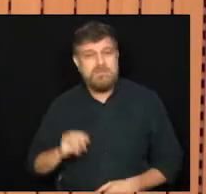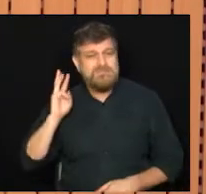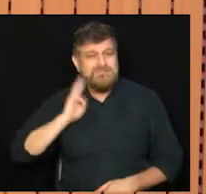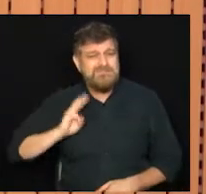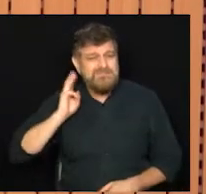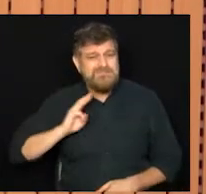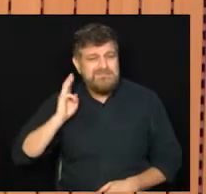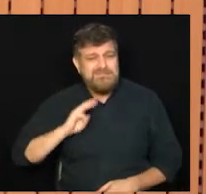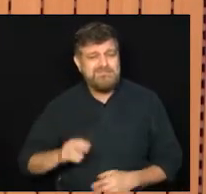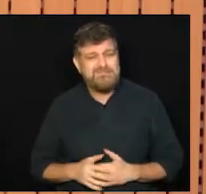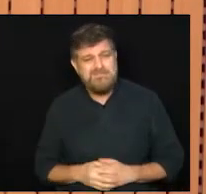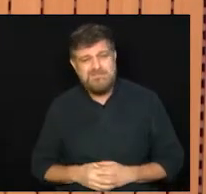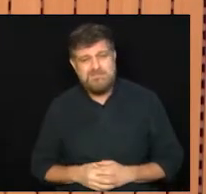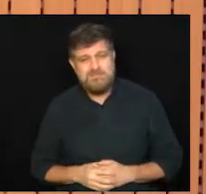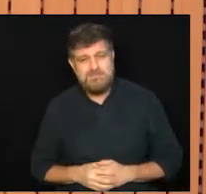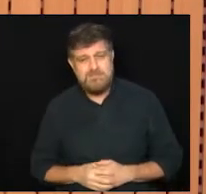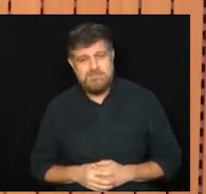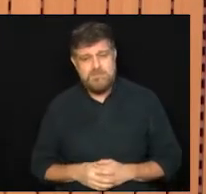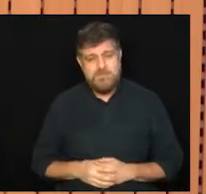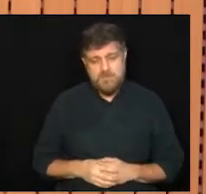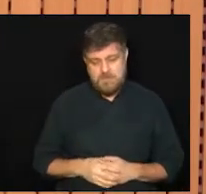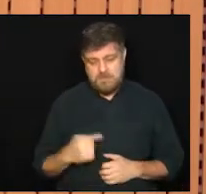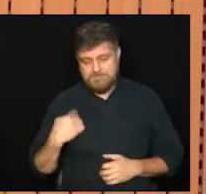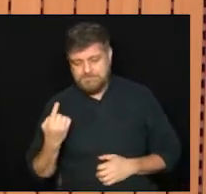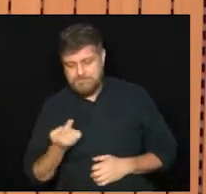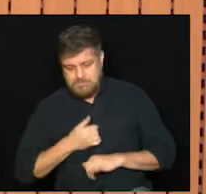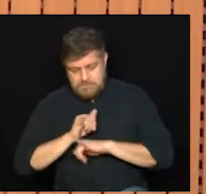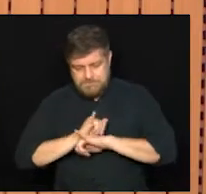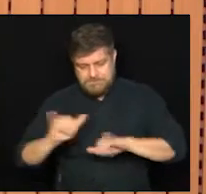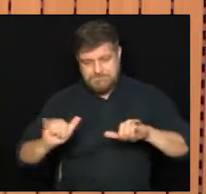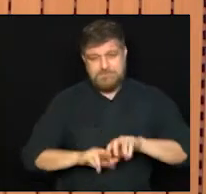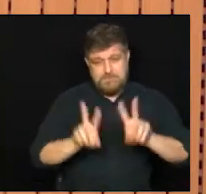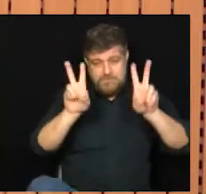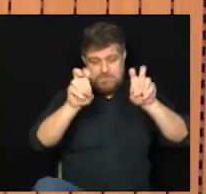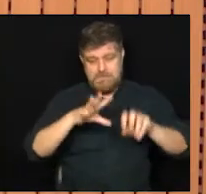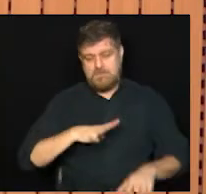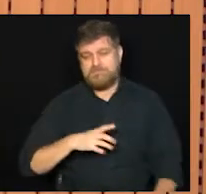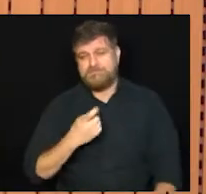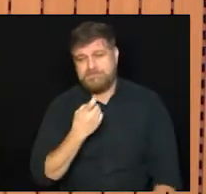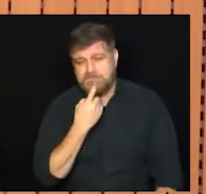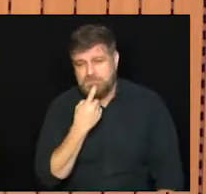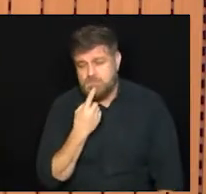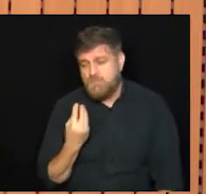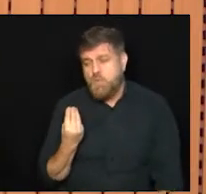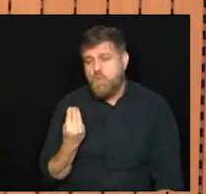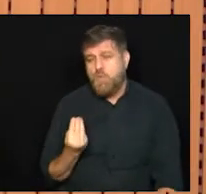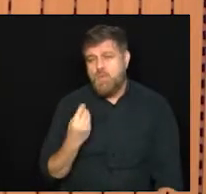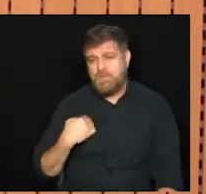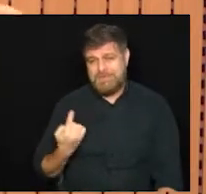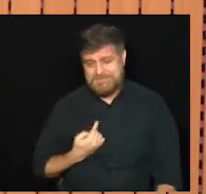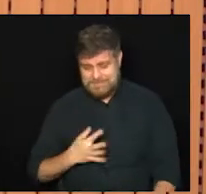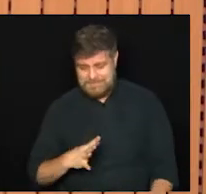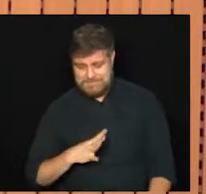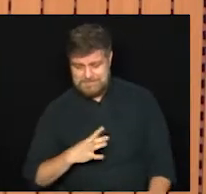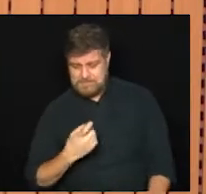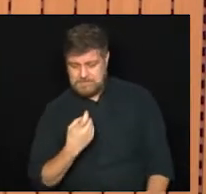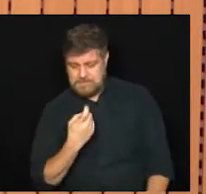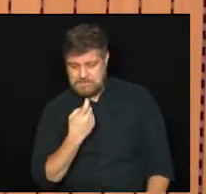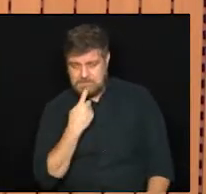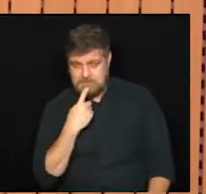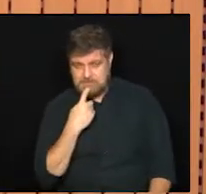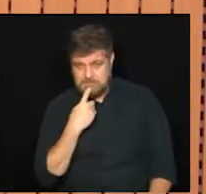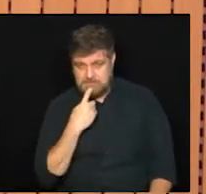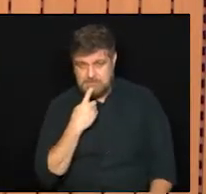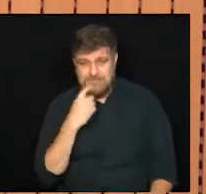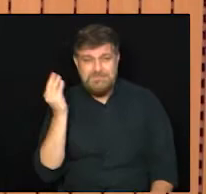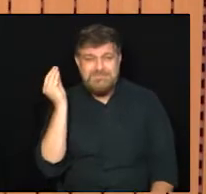coisa. A gente falou aqui das questões do município, como a gente vai poder, no âmbito municipal,